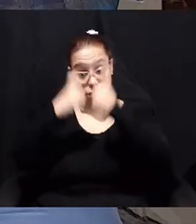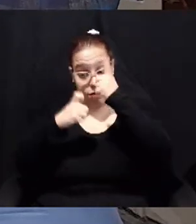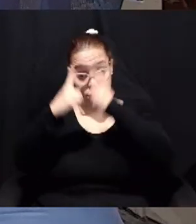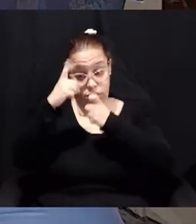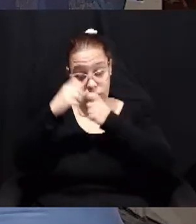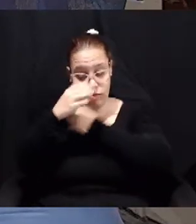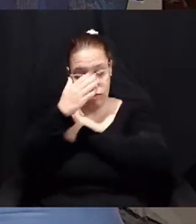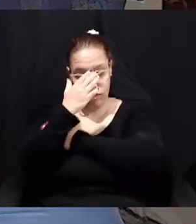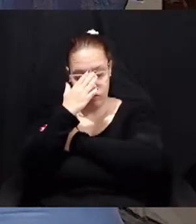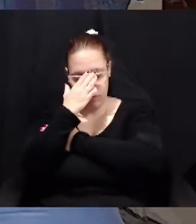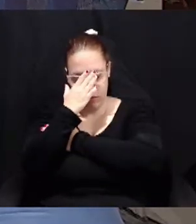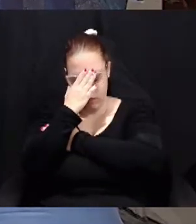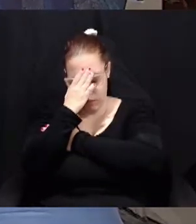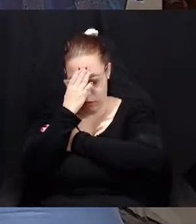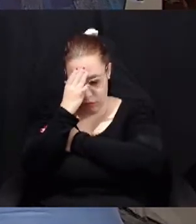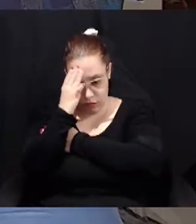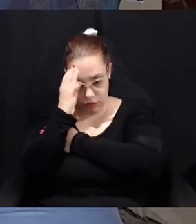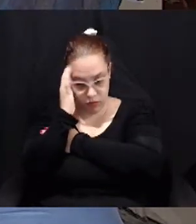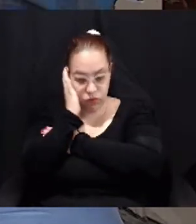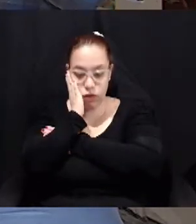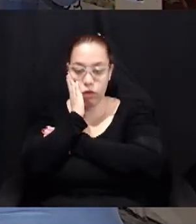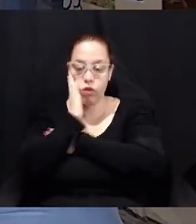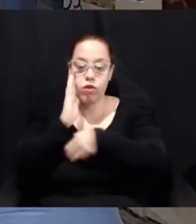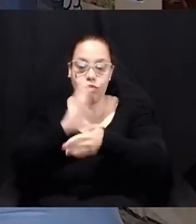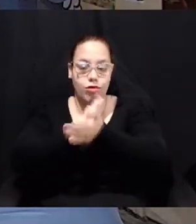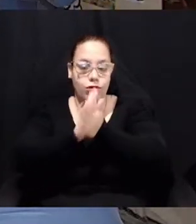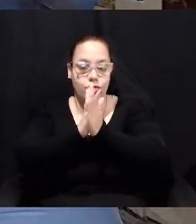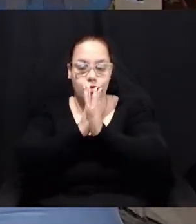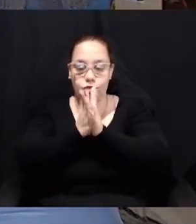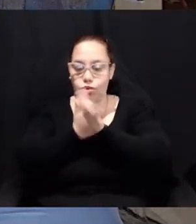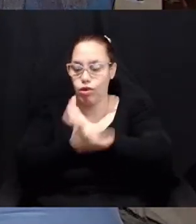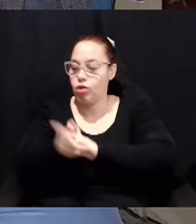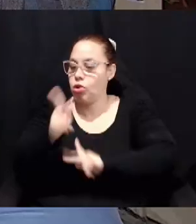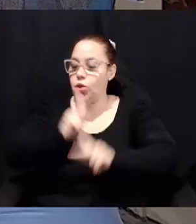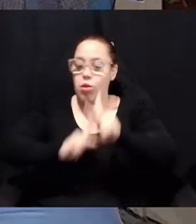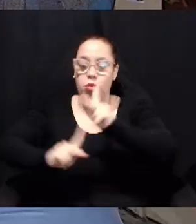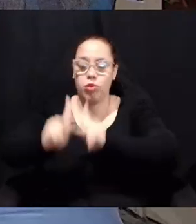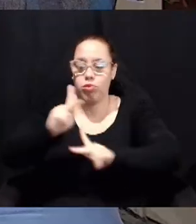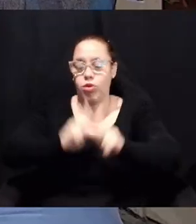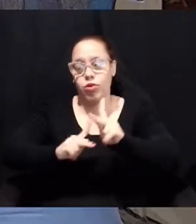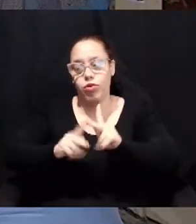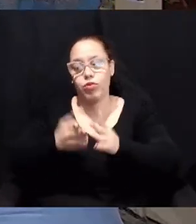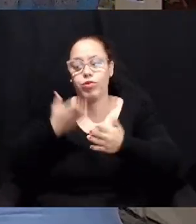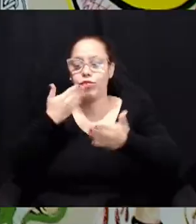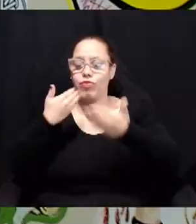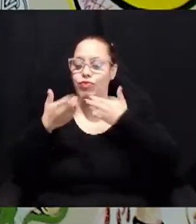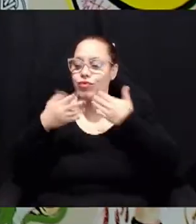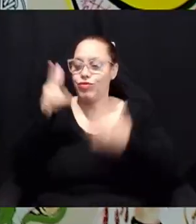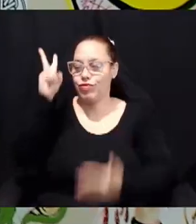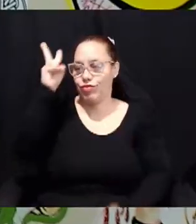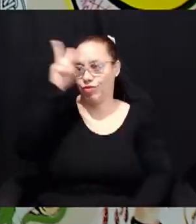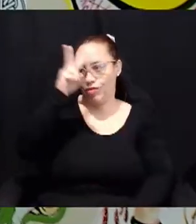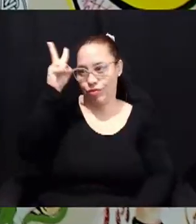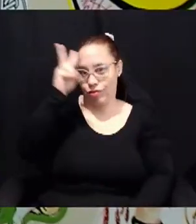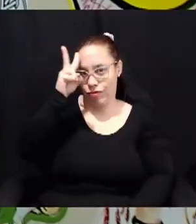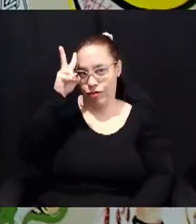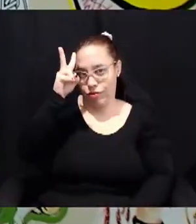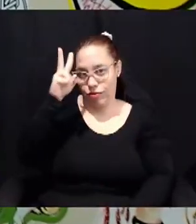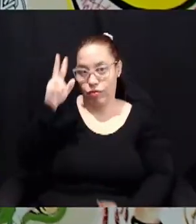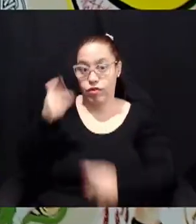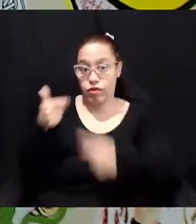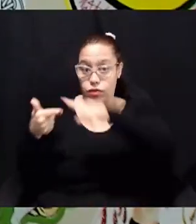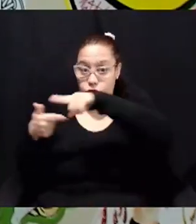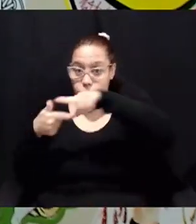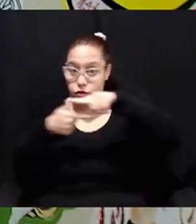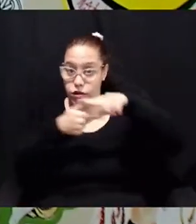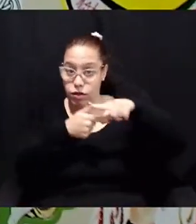um processo realmente de um extermínio de um povo. E a gente vai contar essa história através de um quadrinho sobre a